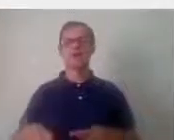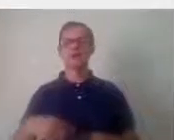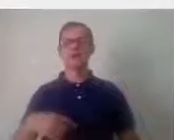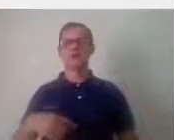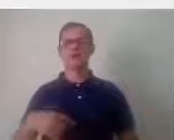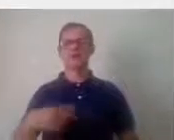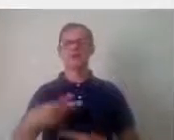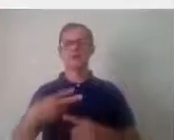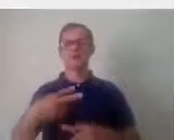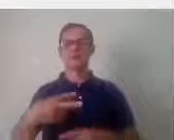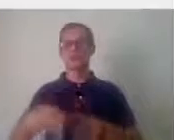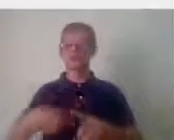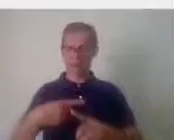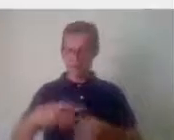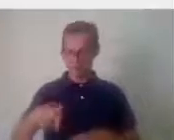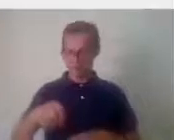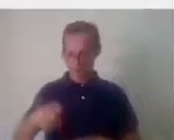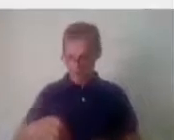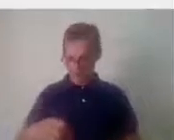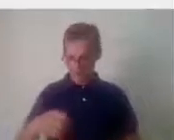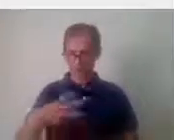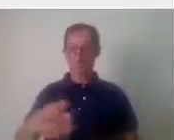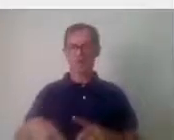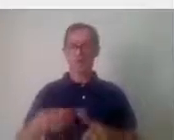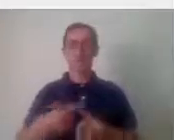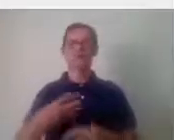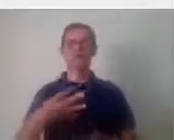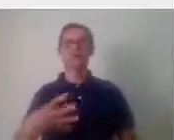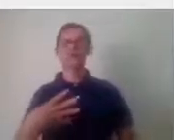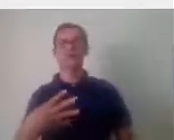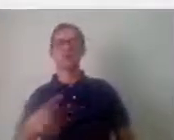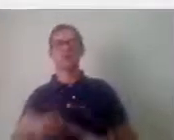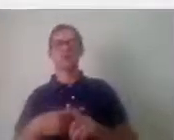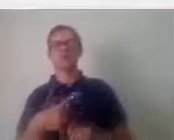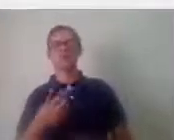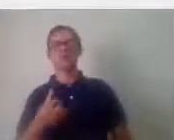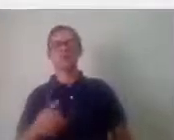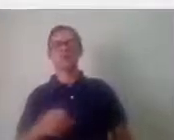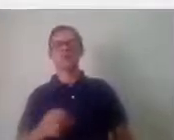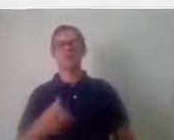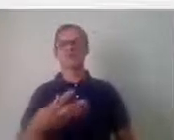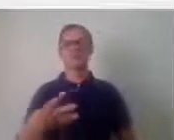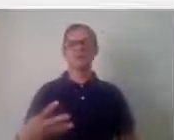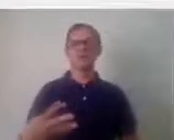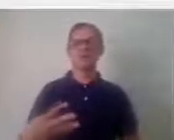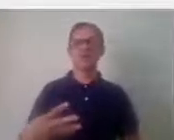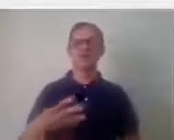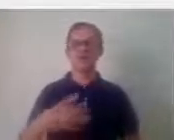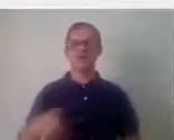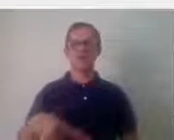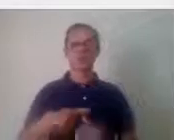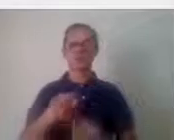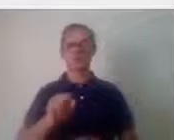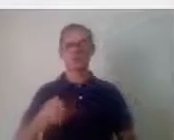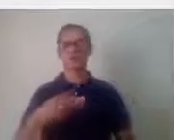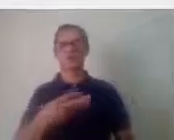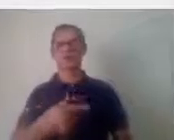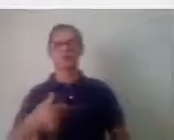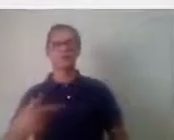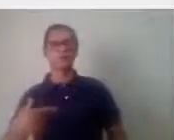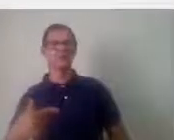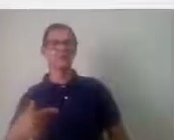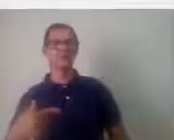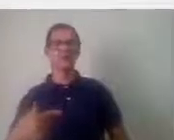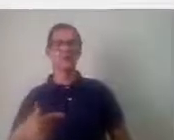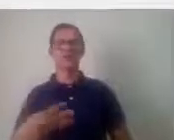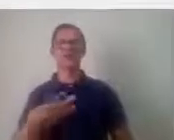quarta. Aí você multiplica por 4. 4 vezes 16, 64. 4 vezes 8, 32.